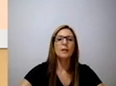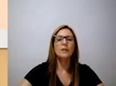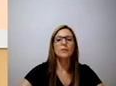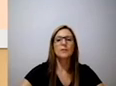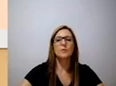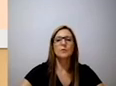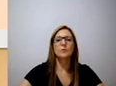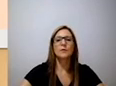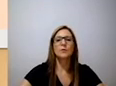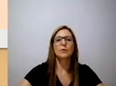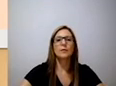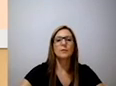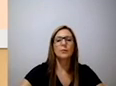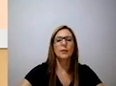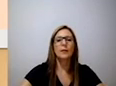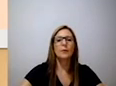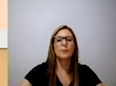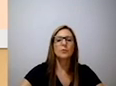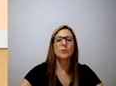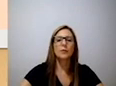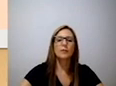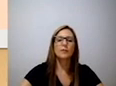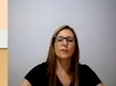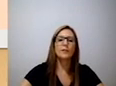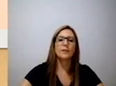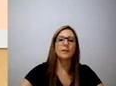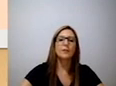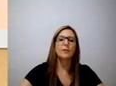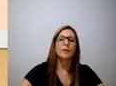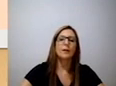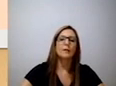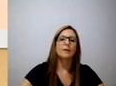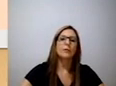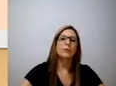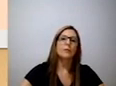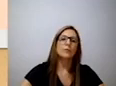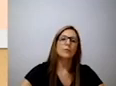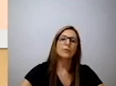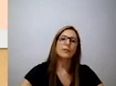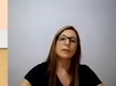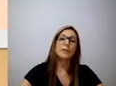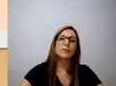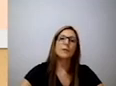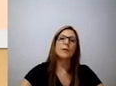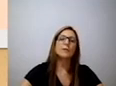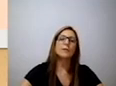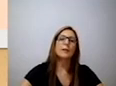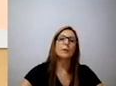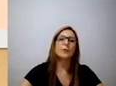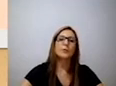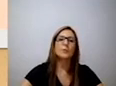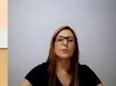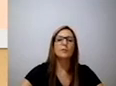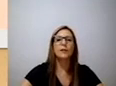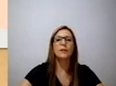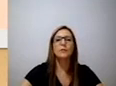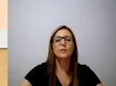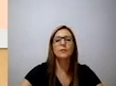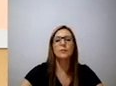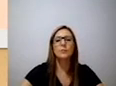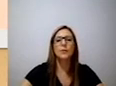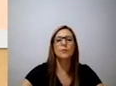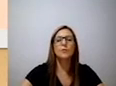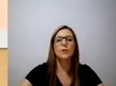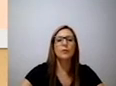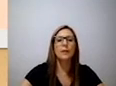Aqui nós temos uma situação em que a pessoa ela fez aí as anotações durante 6 meses e ela pôde observar que o